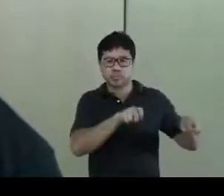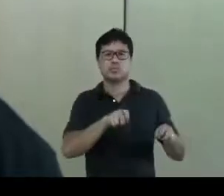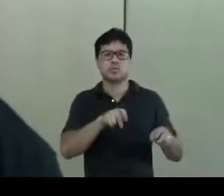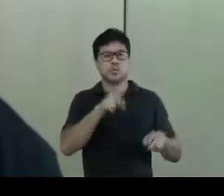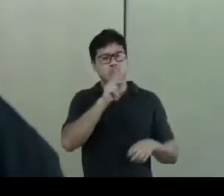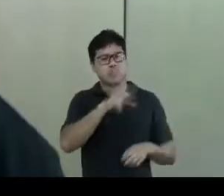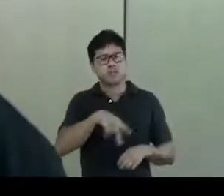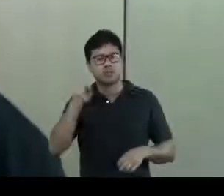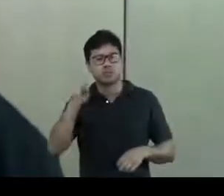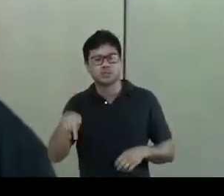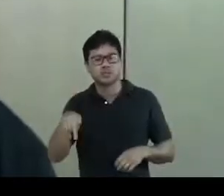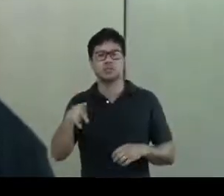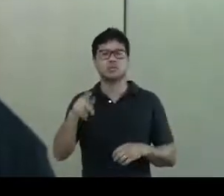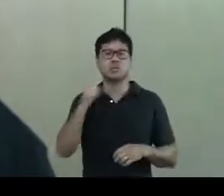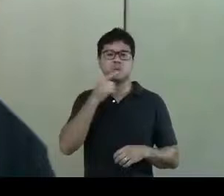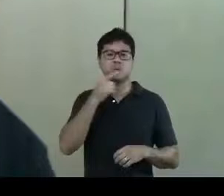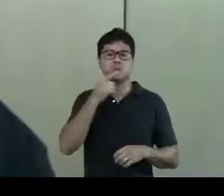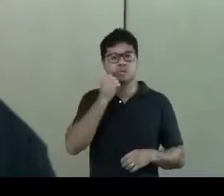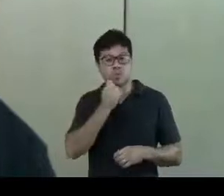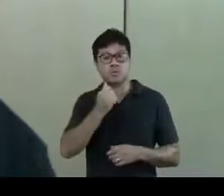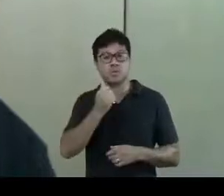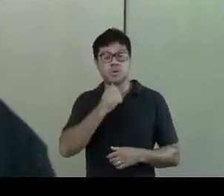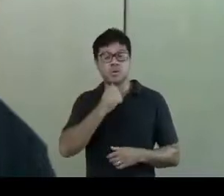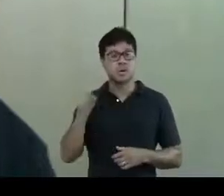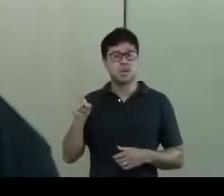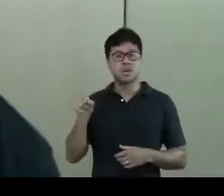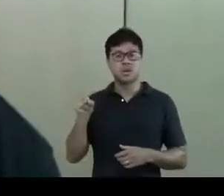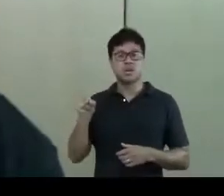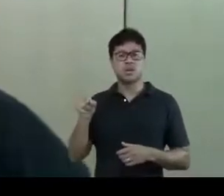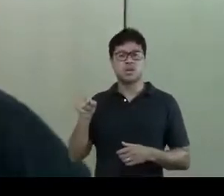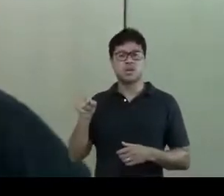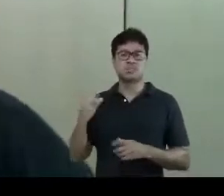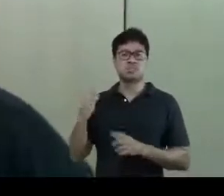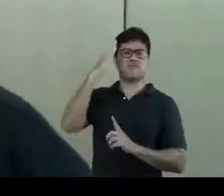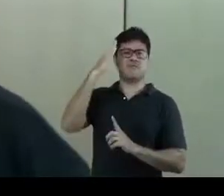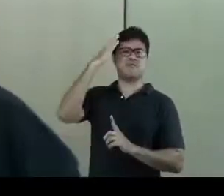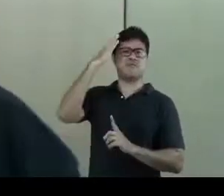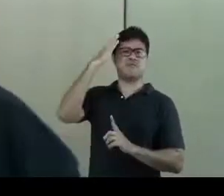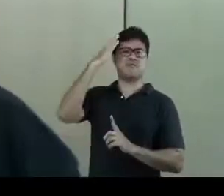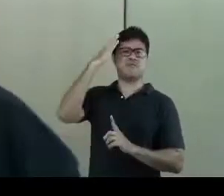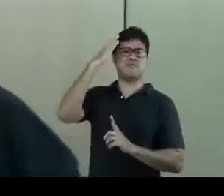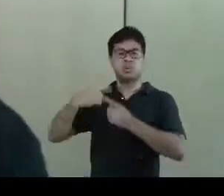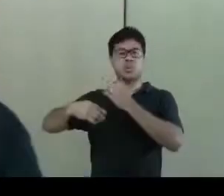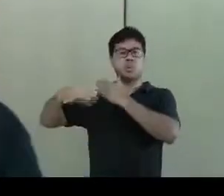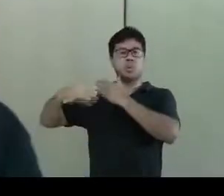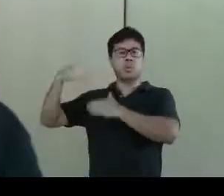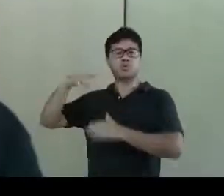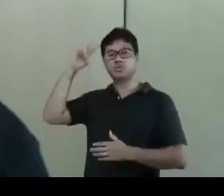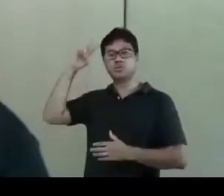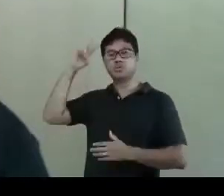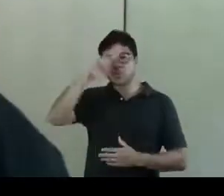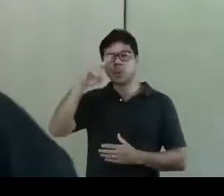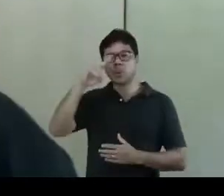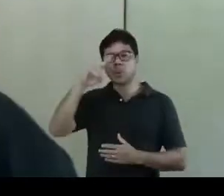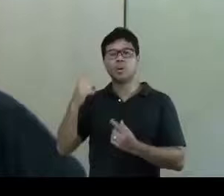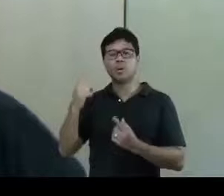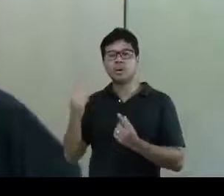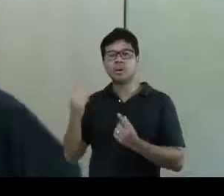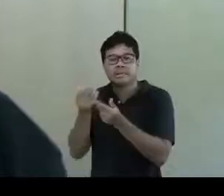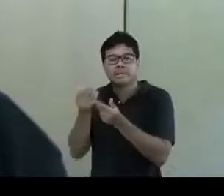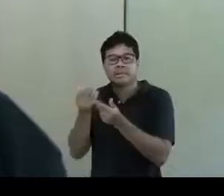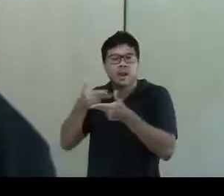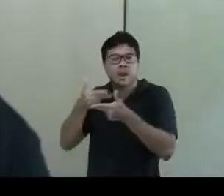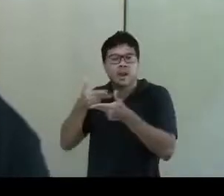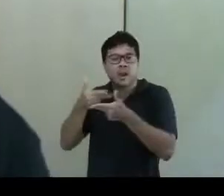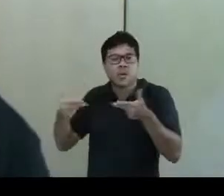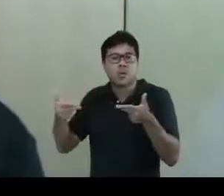com professores, professoras e professores tão renomados e com uma trajetória e uma experiência tão rica, né, na